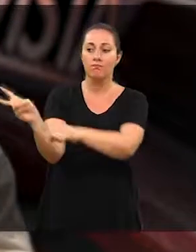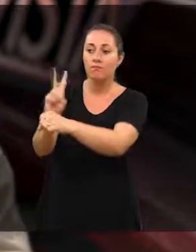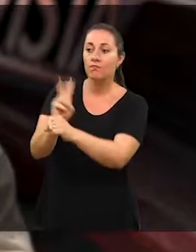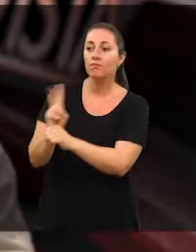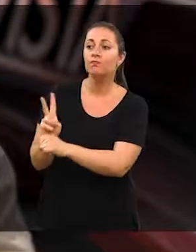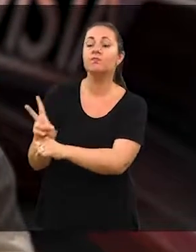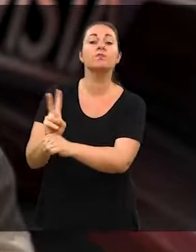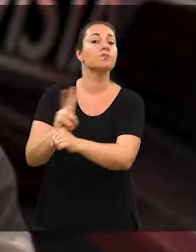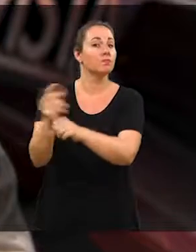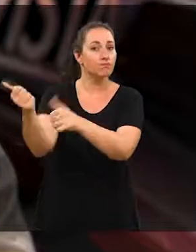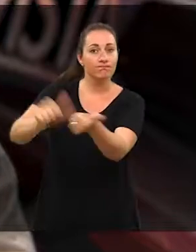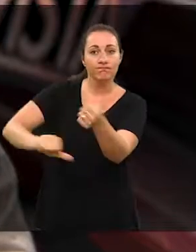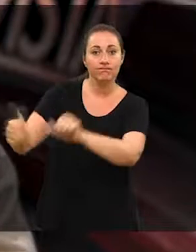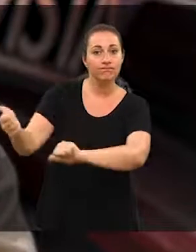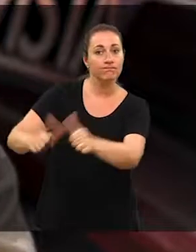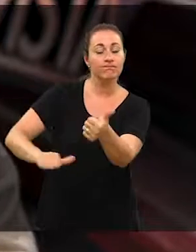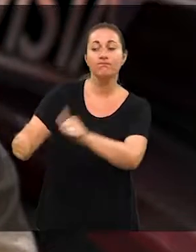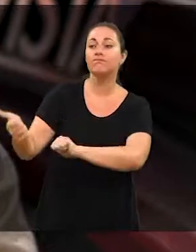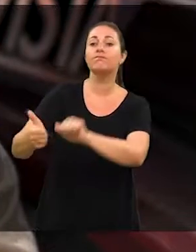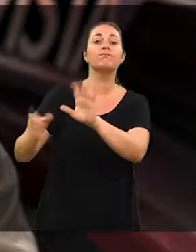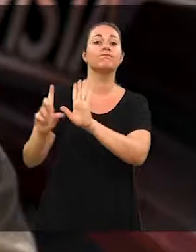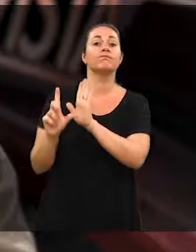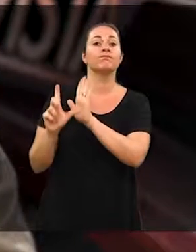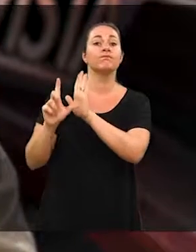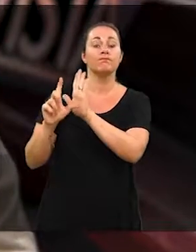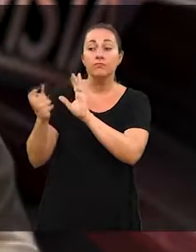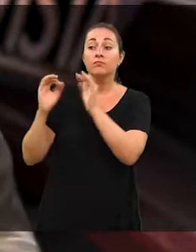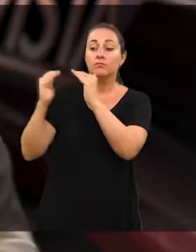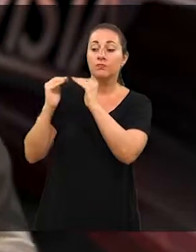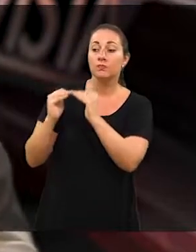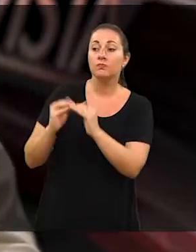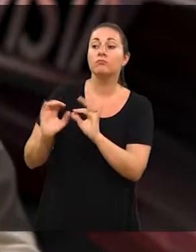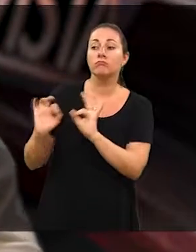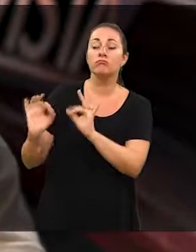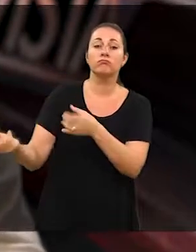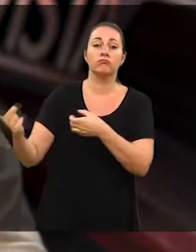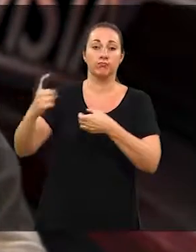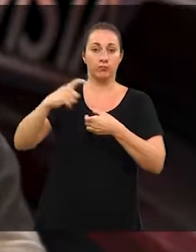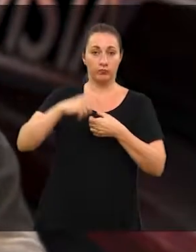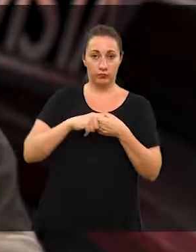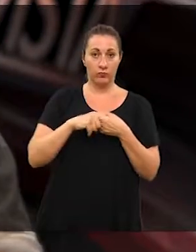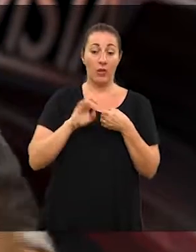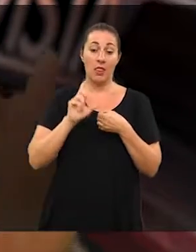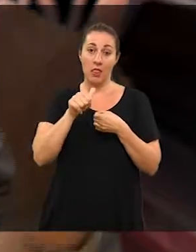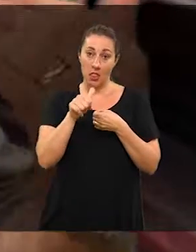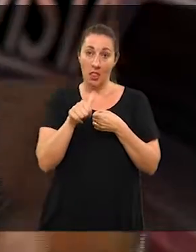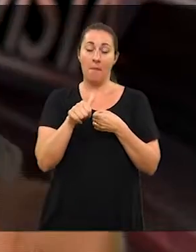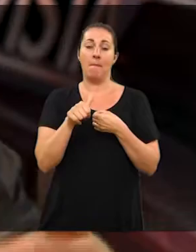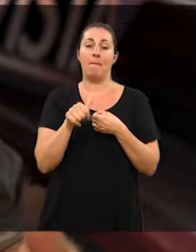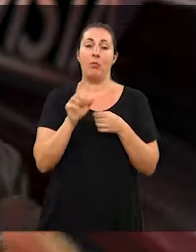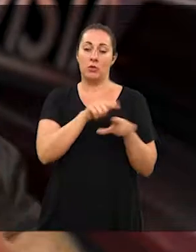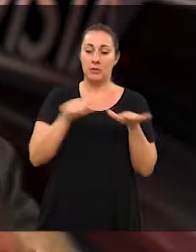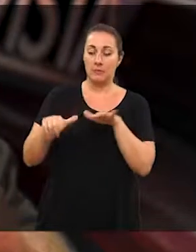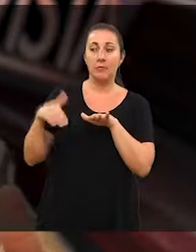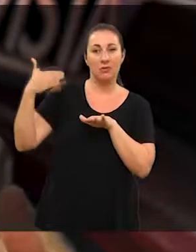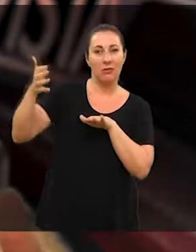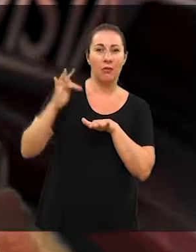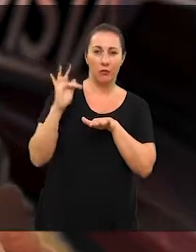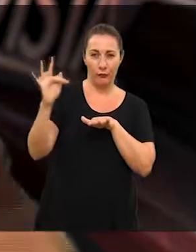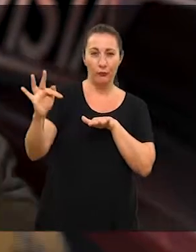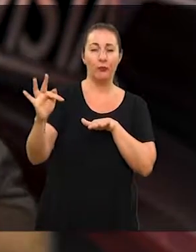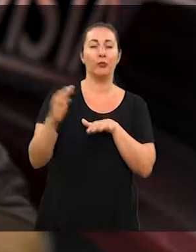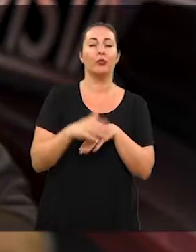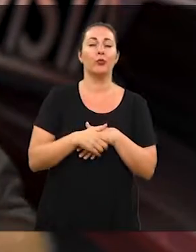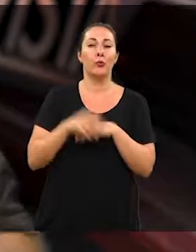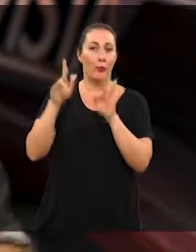a verificação, fazem a avaliação, a auditoria que a gente chama, e se conferiu, eles vêm embora. Daí depois a gente vai reunir de novo, agora na próxima